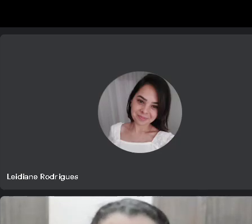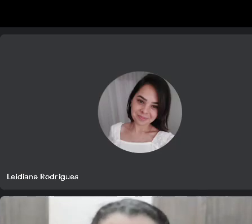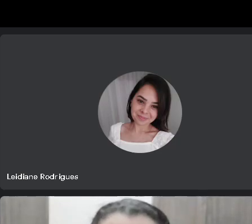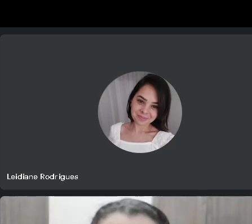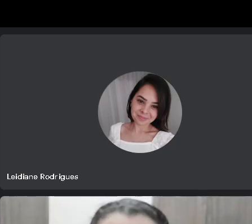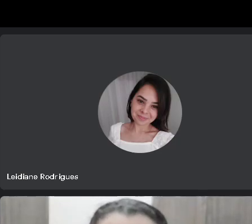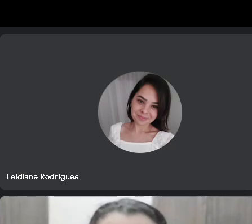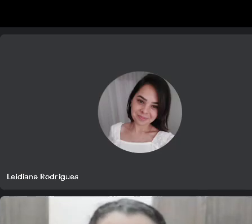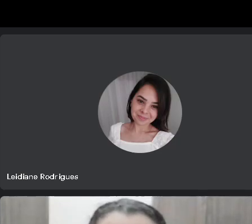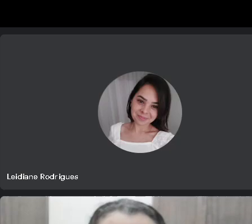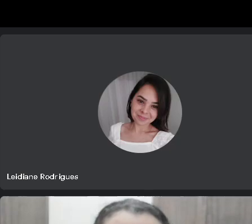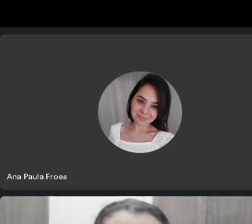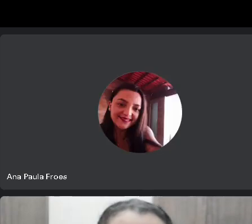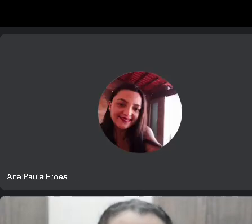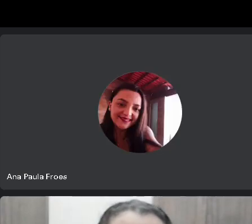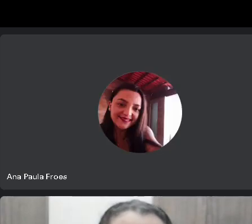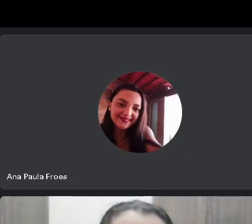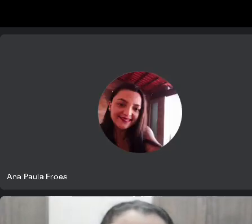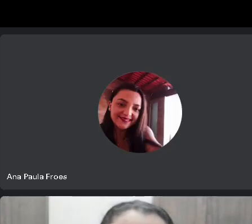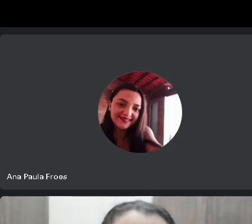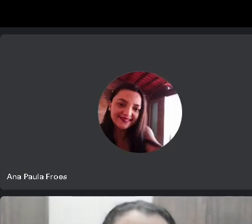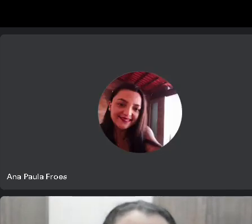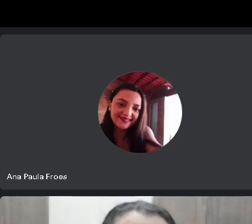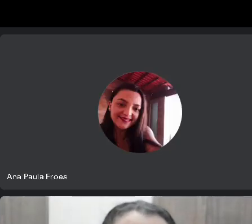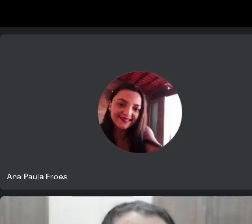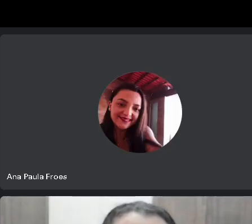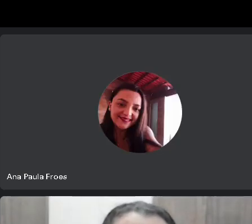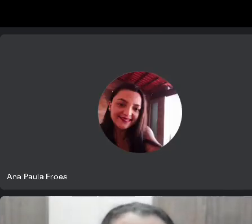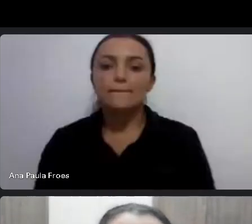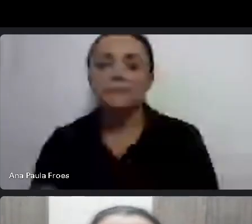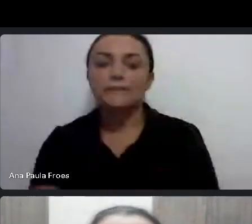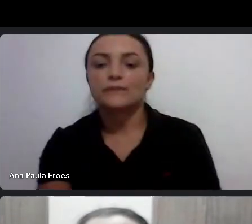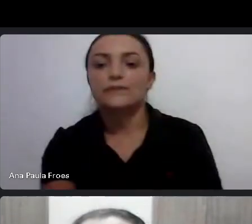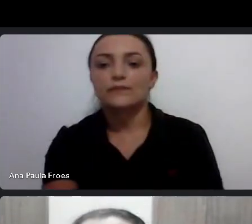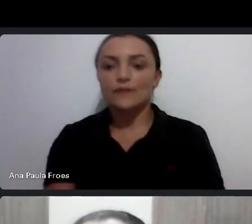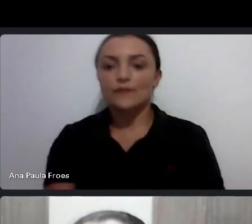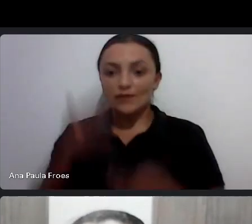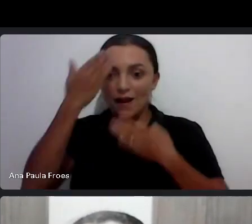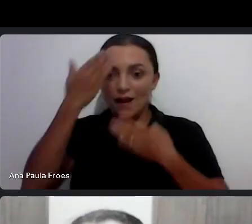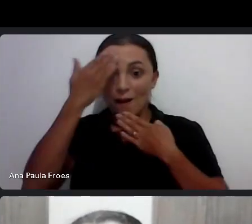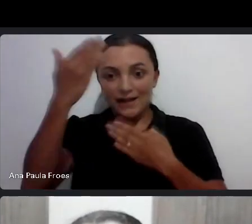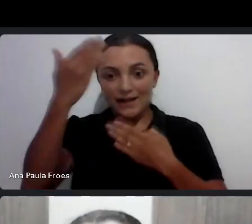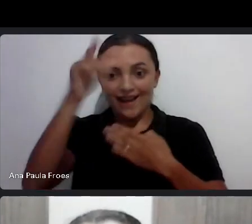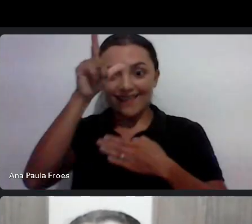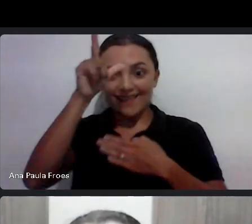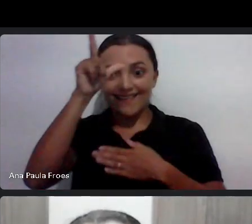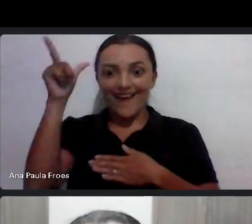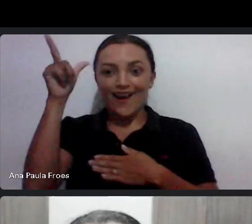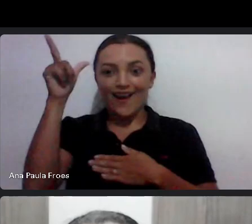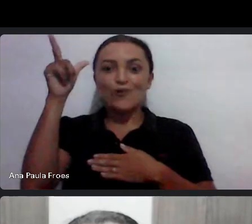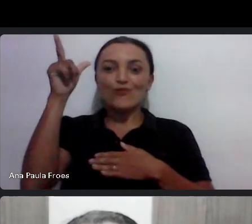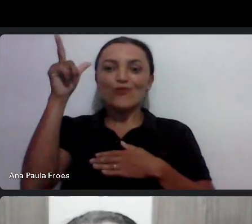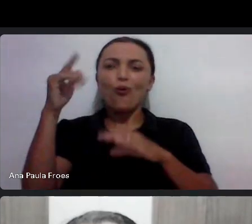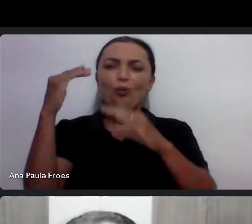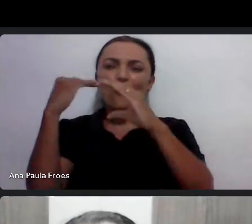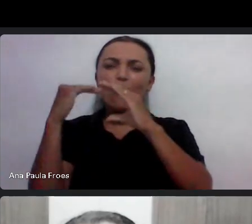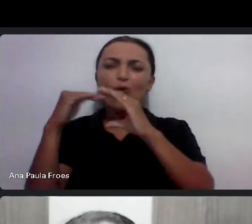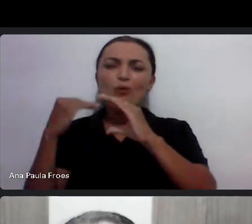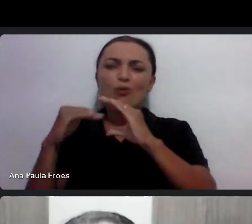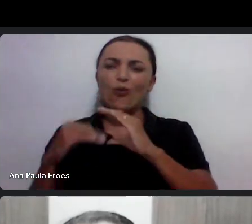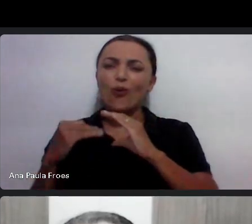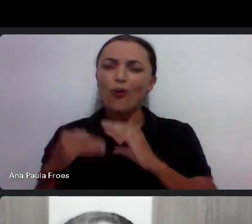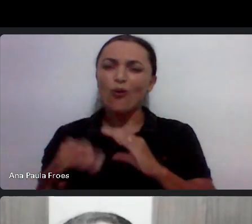Obrigada, Léo. Professora Flaviane, muito obrigada. O chat está cheio de elogios, parabenizando